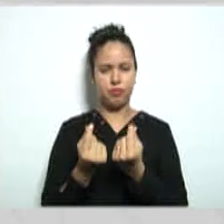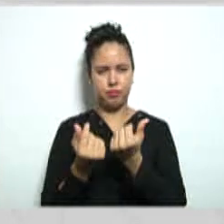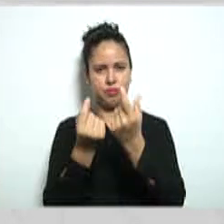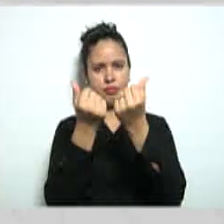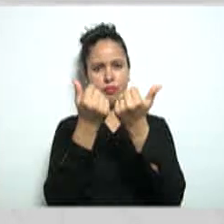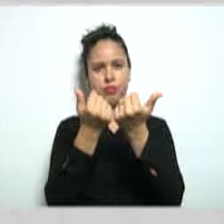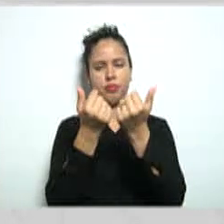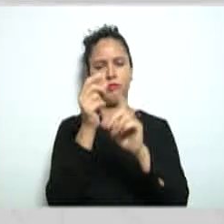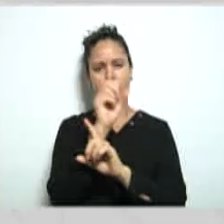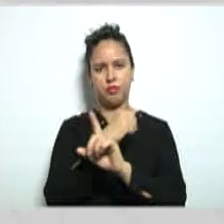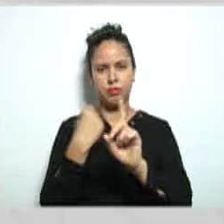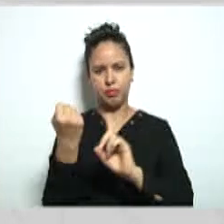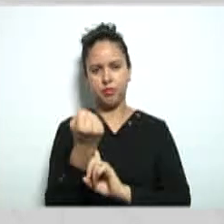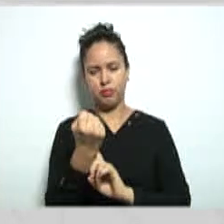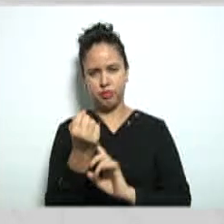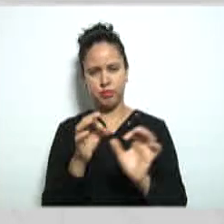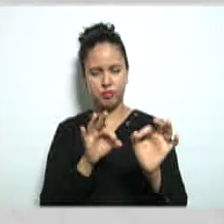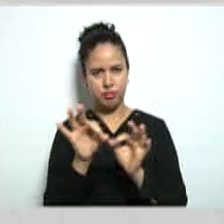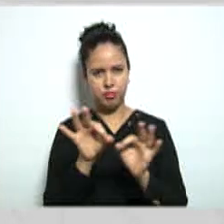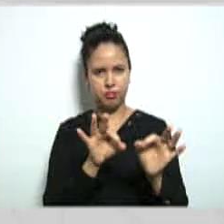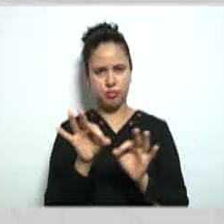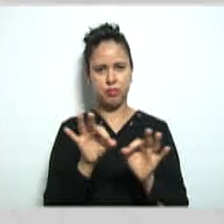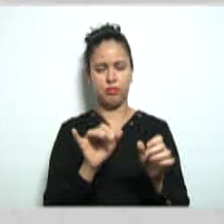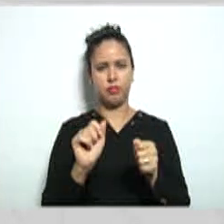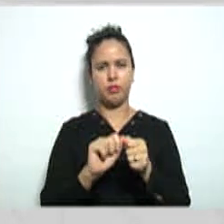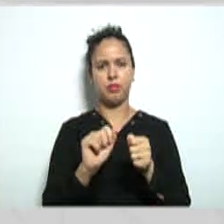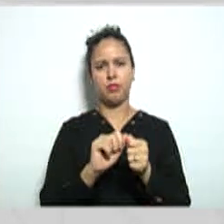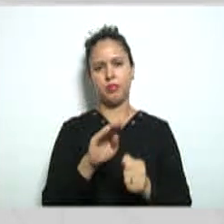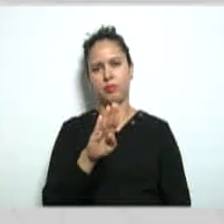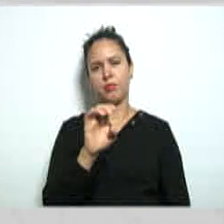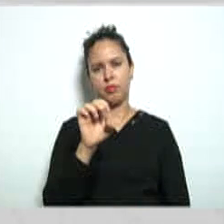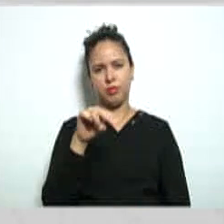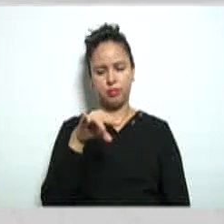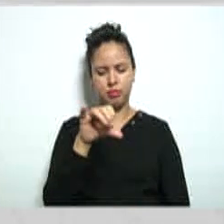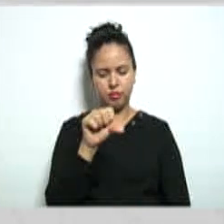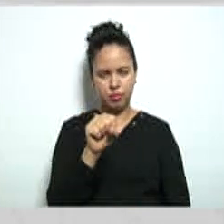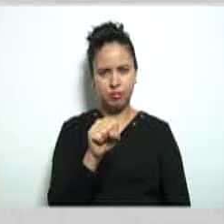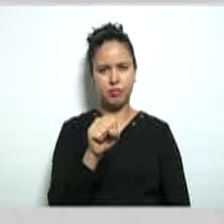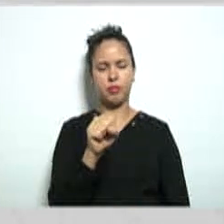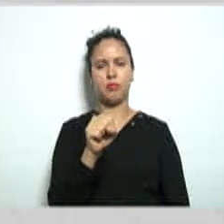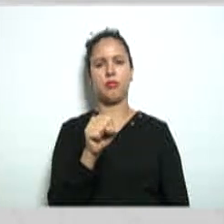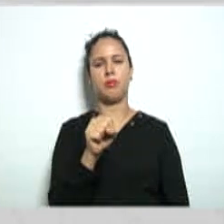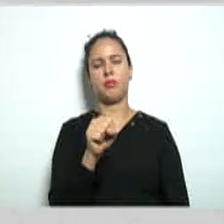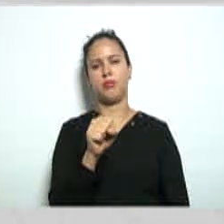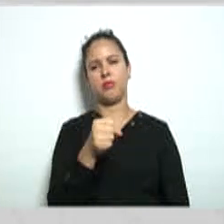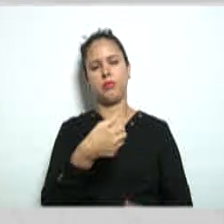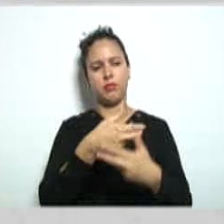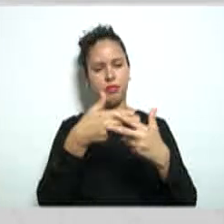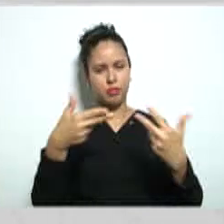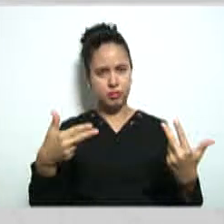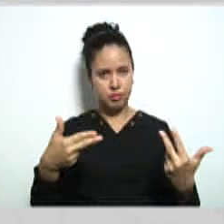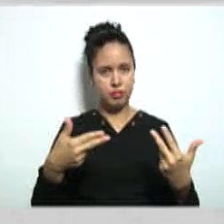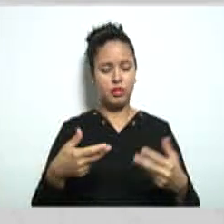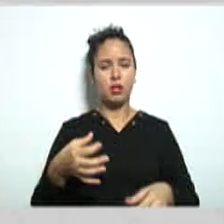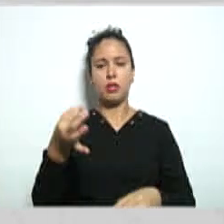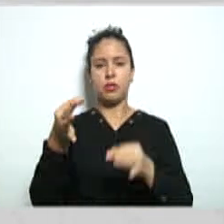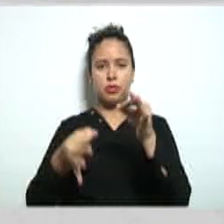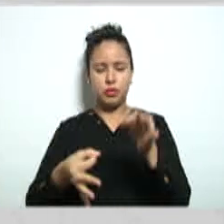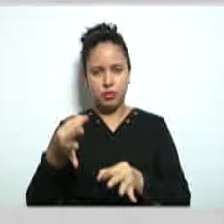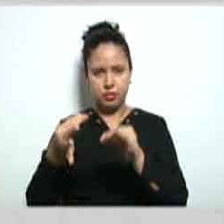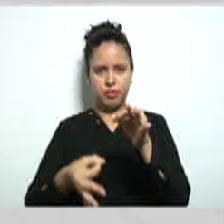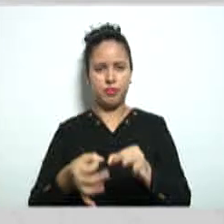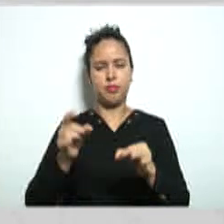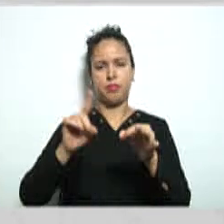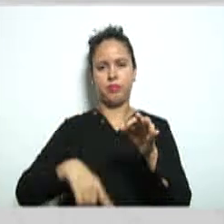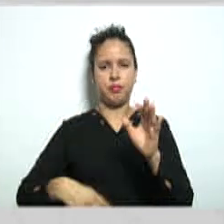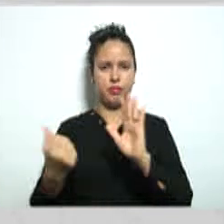se organiza para produzir seus bens materiais. No nível jurídico, seu estabelecimento de normas e a